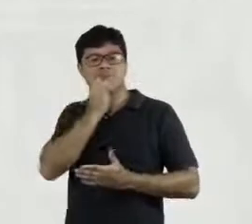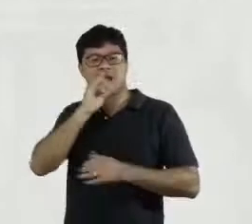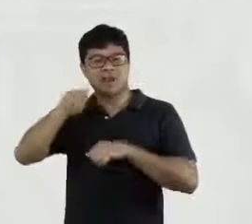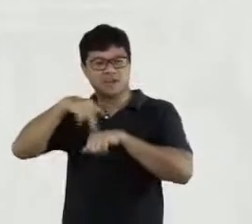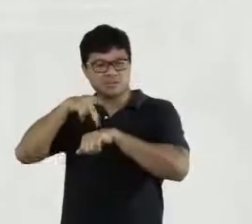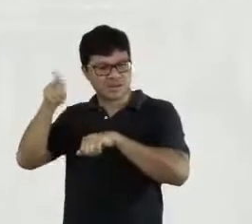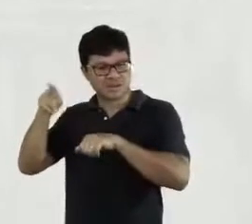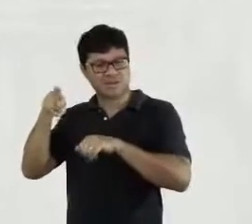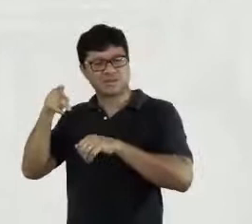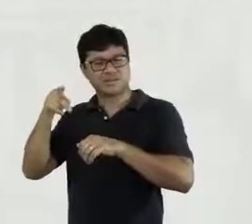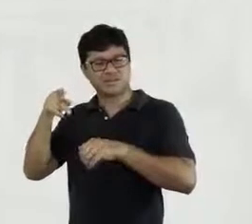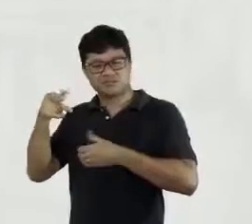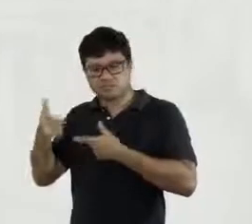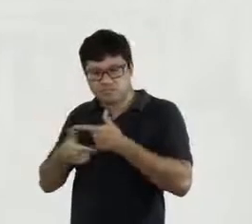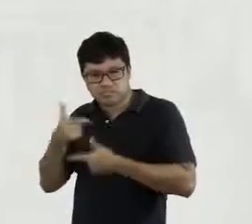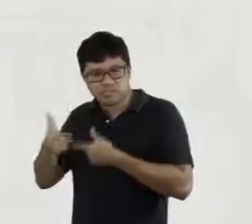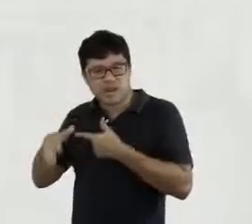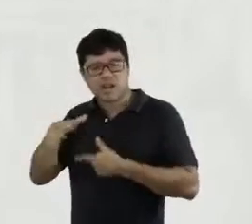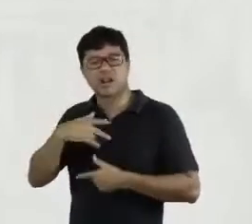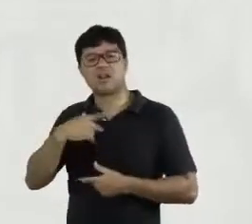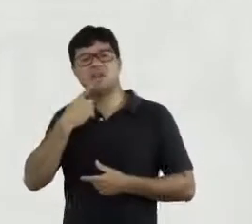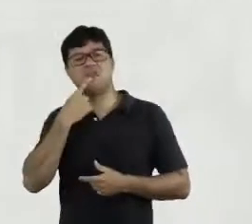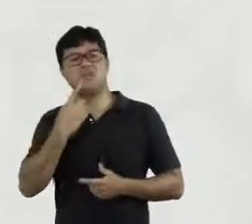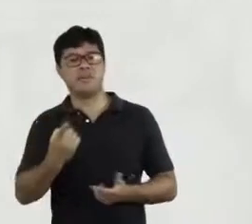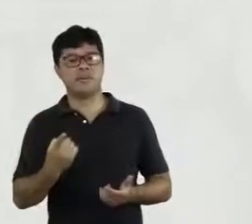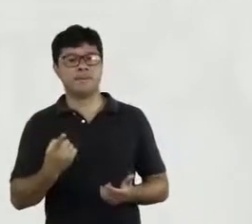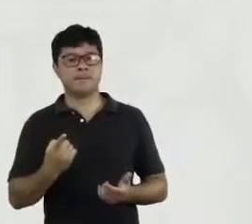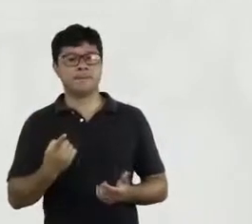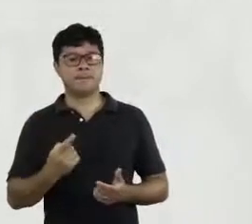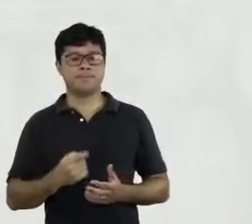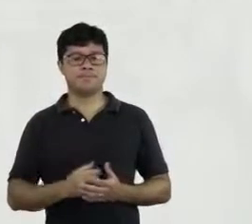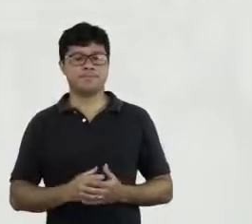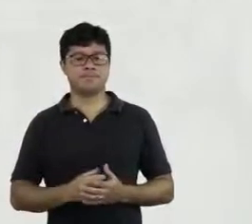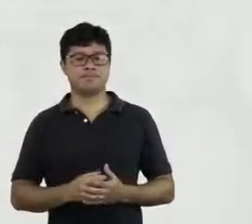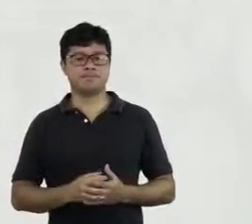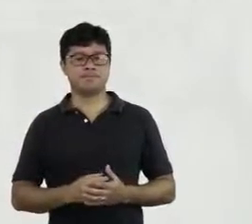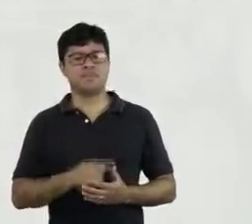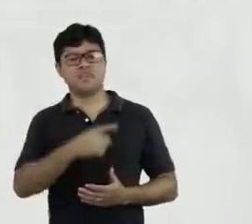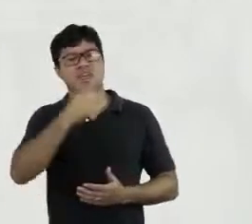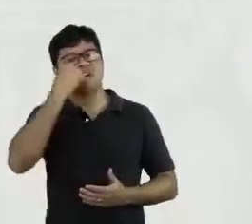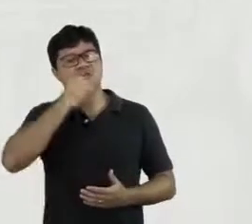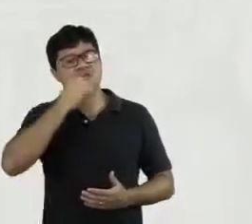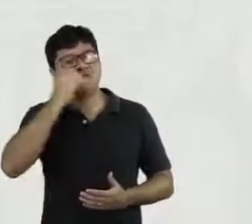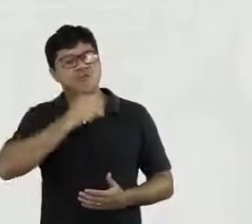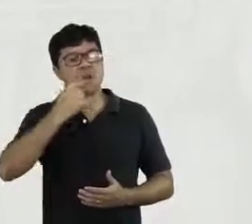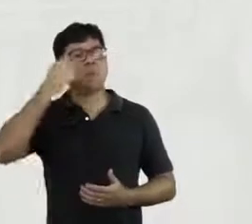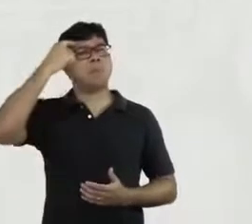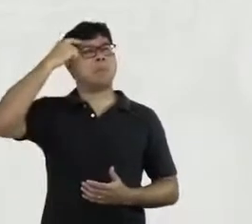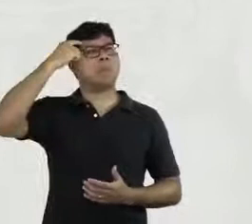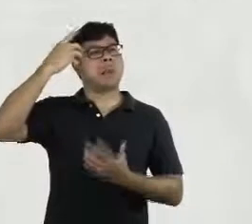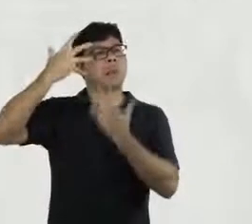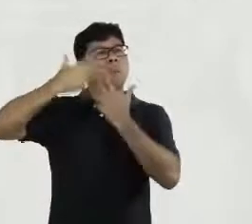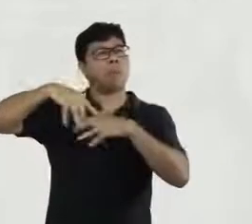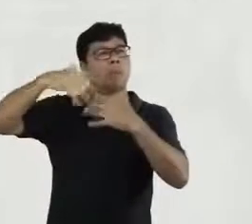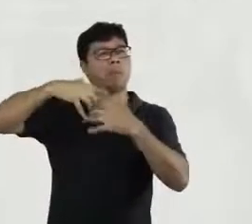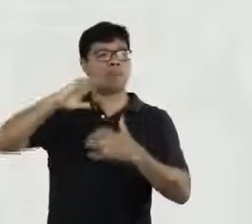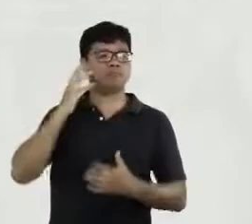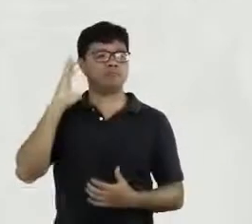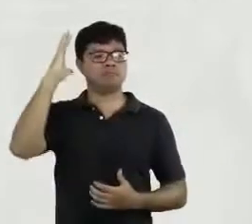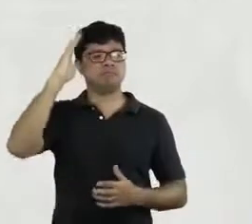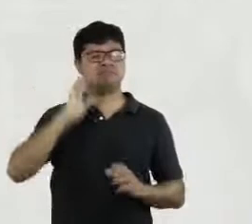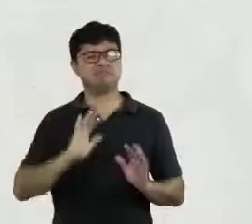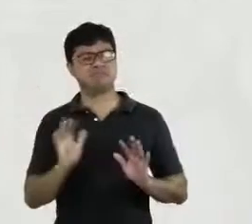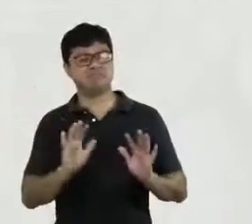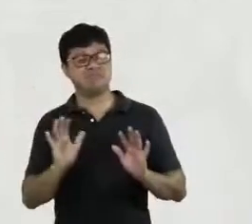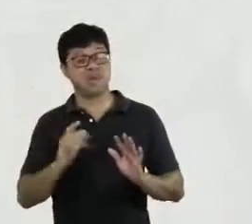que dizem que isso aí é muito frágil para a gente ficar pensando assim.